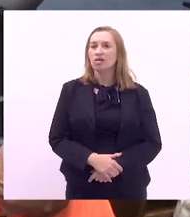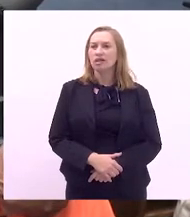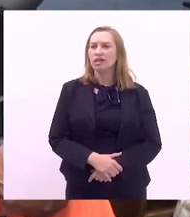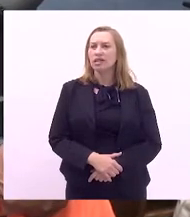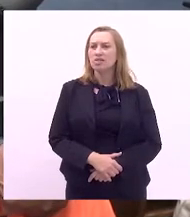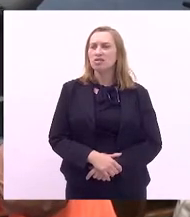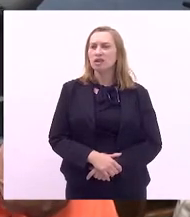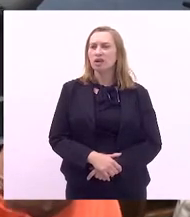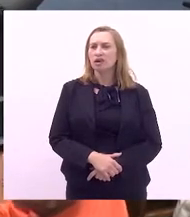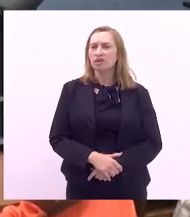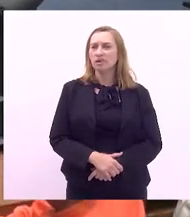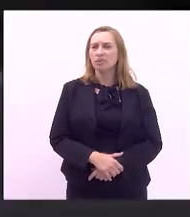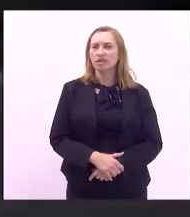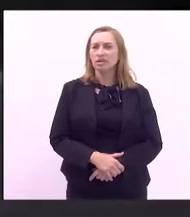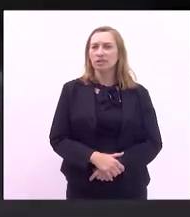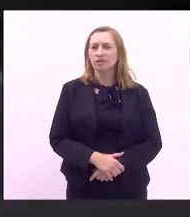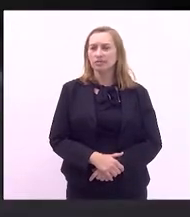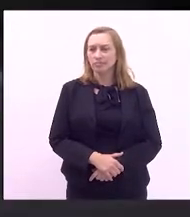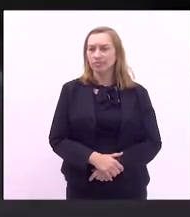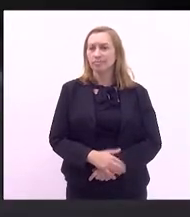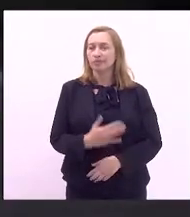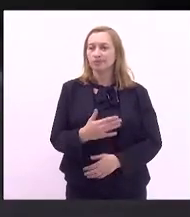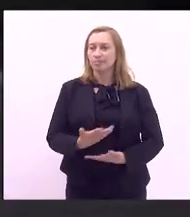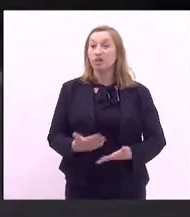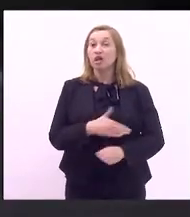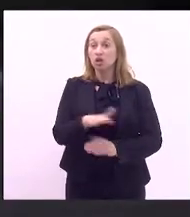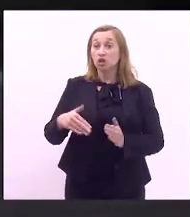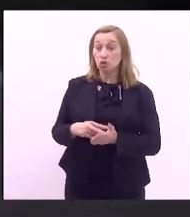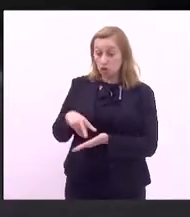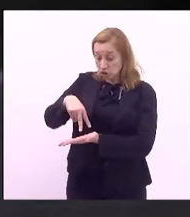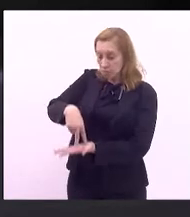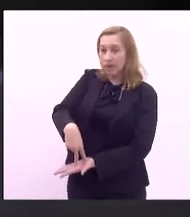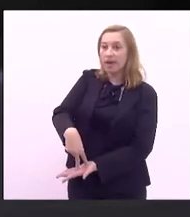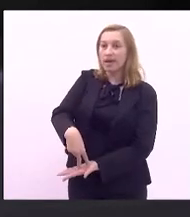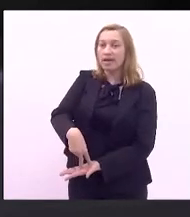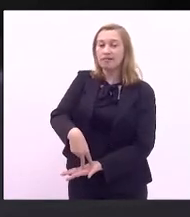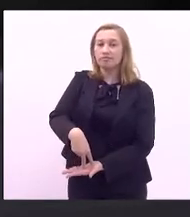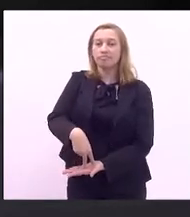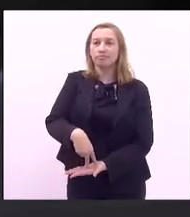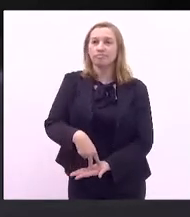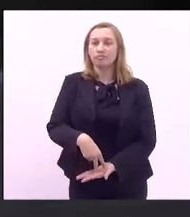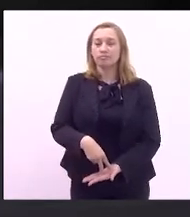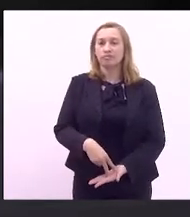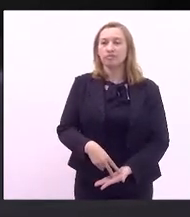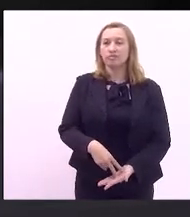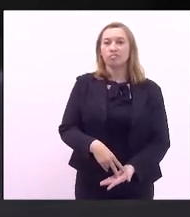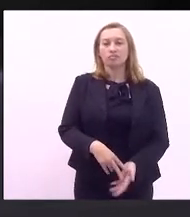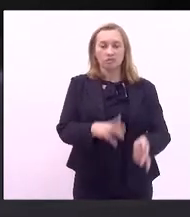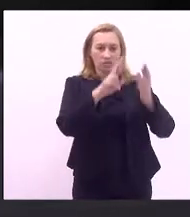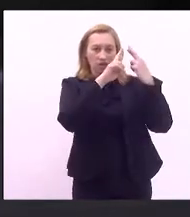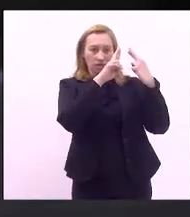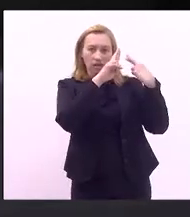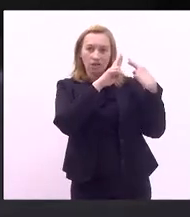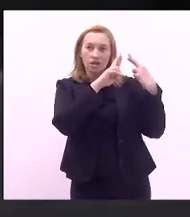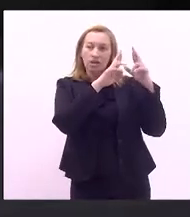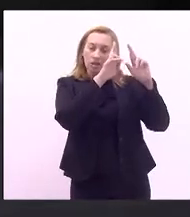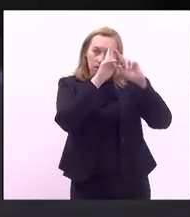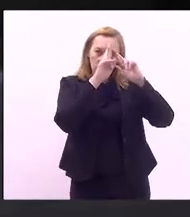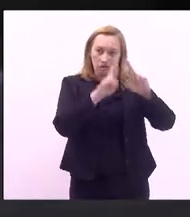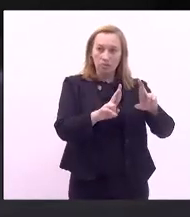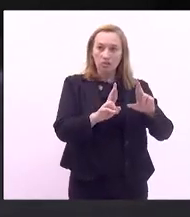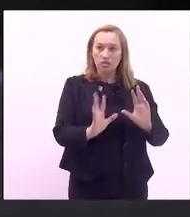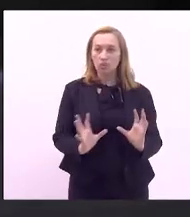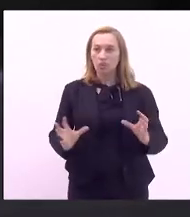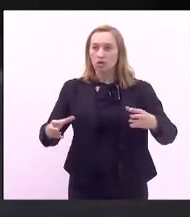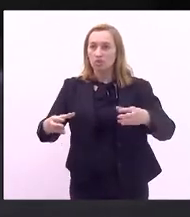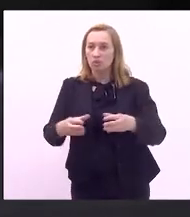e Gostaríamos que que todo esse colocar-se em posição de respeito para recebermos